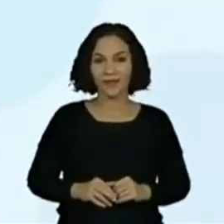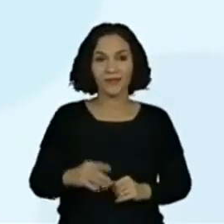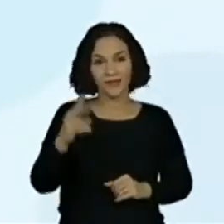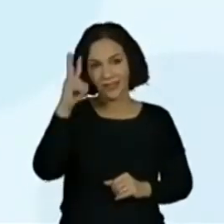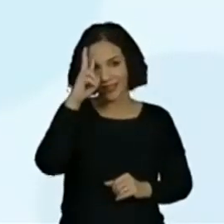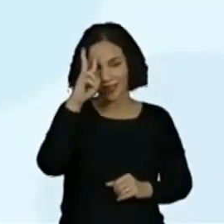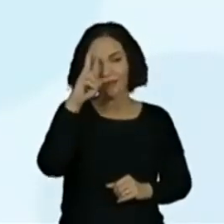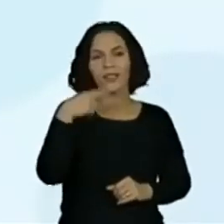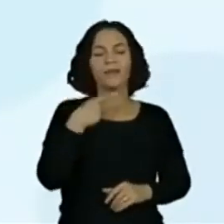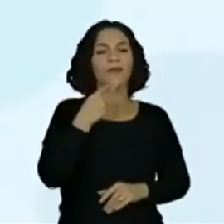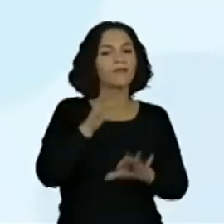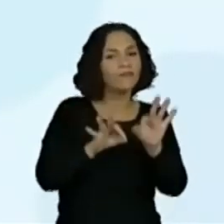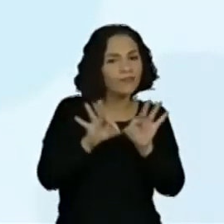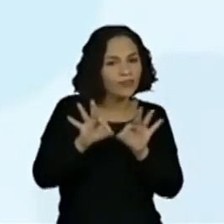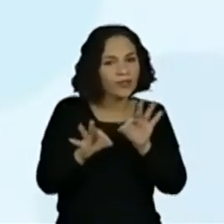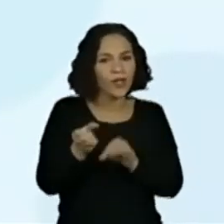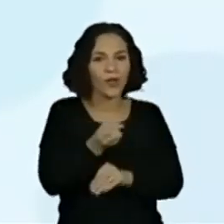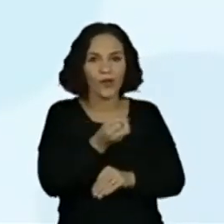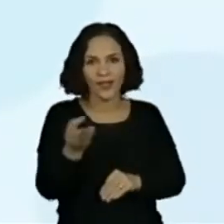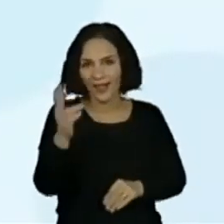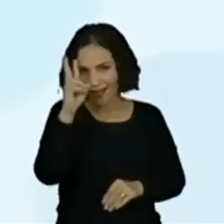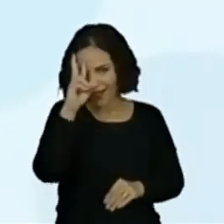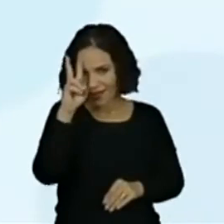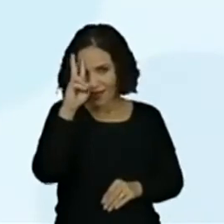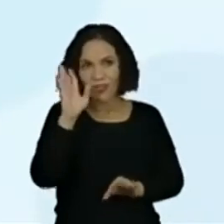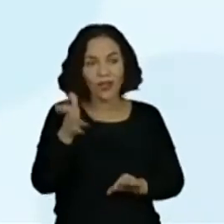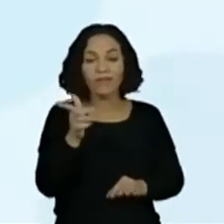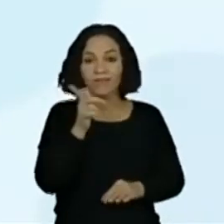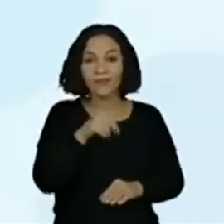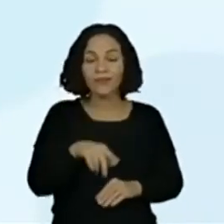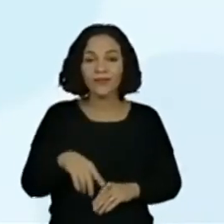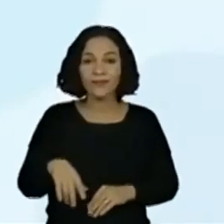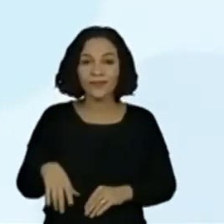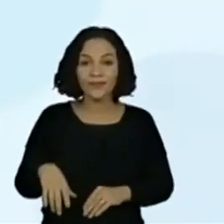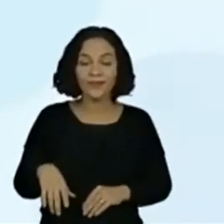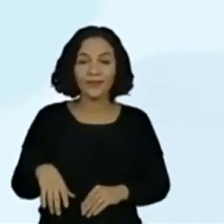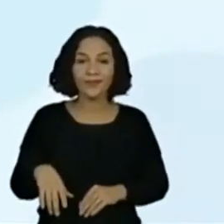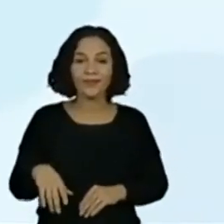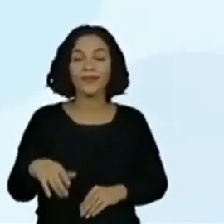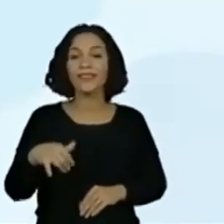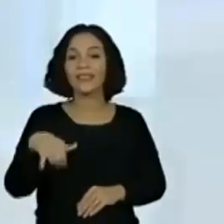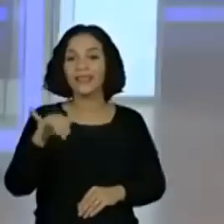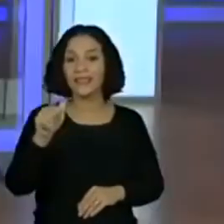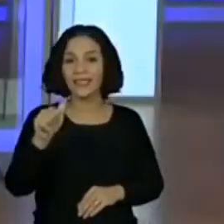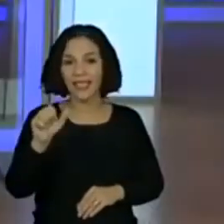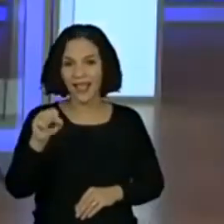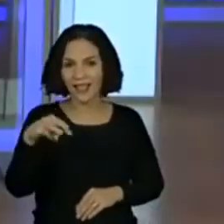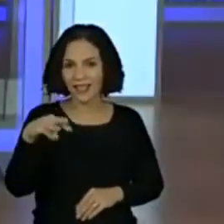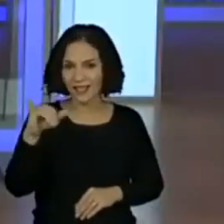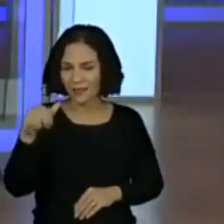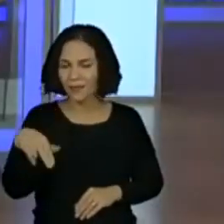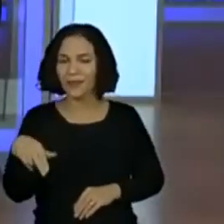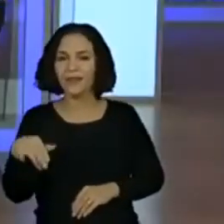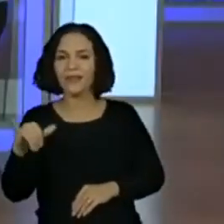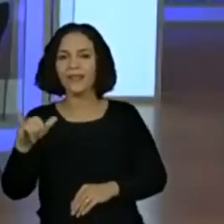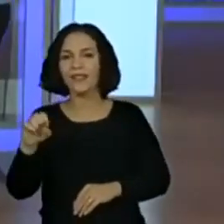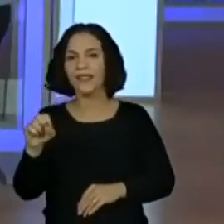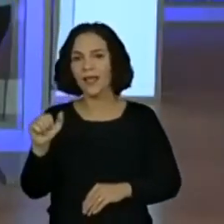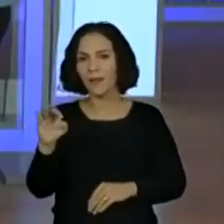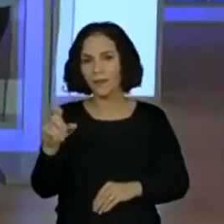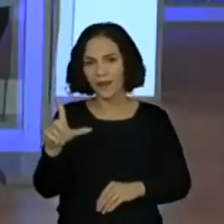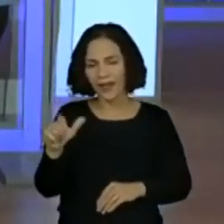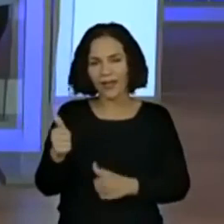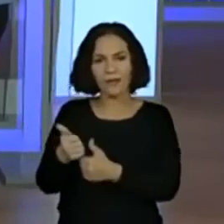de organização na contagem? Já conseguiram, professora? Professora, ó, Yasmin, Isabela, Emanuel, Lorenzo,